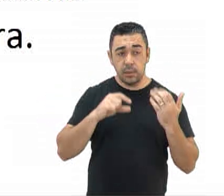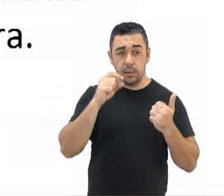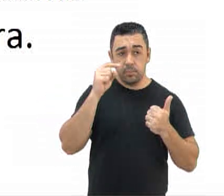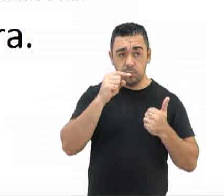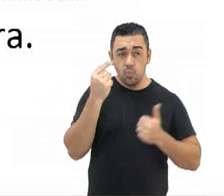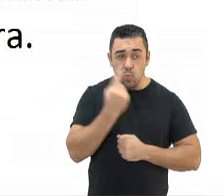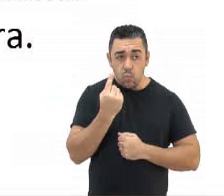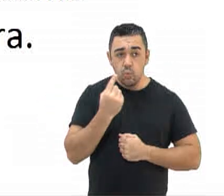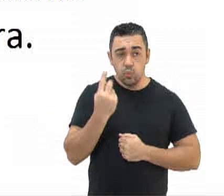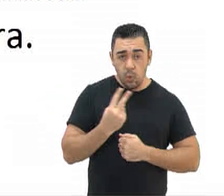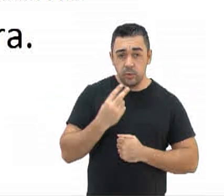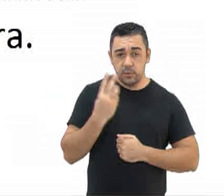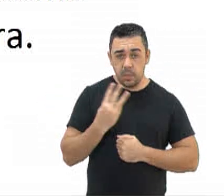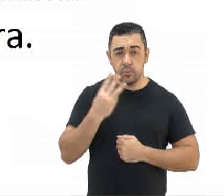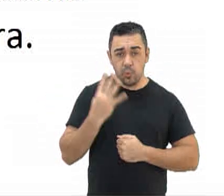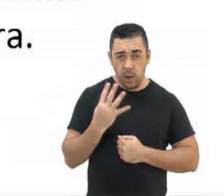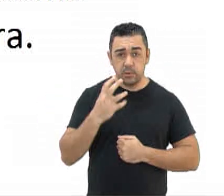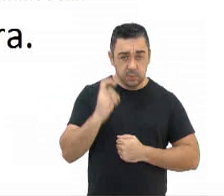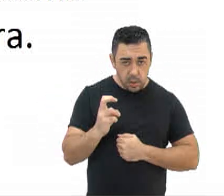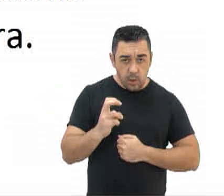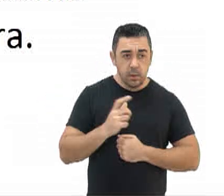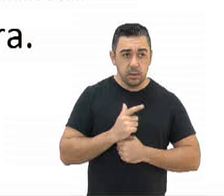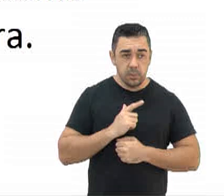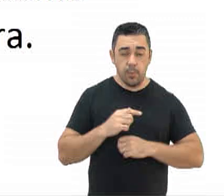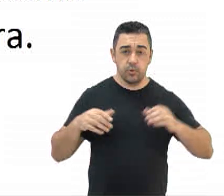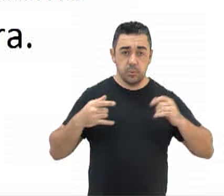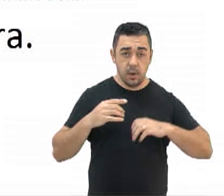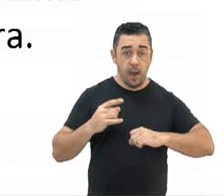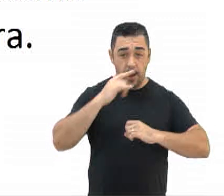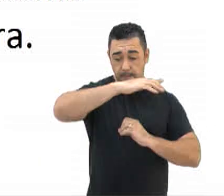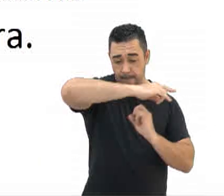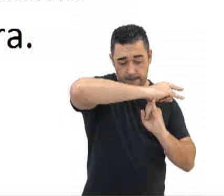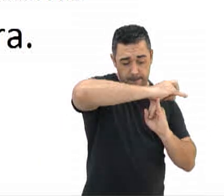que analisaremos. Temos a ponte,